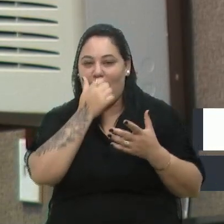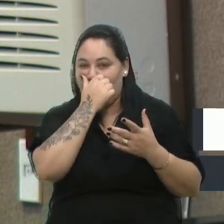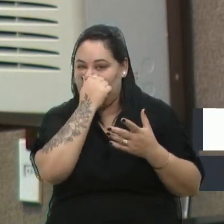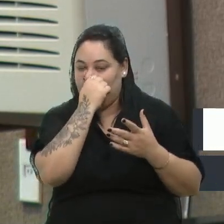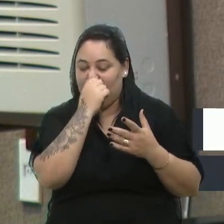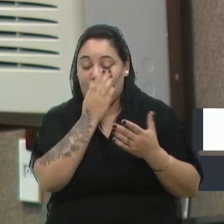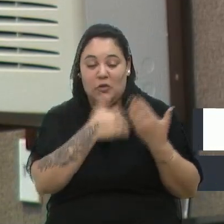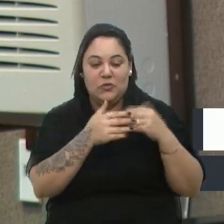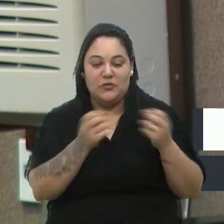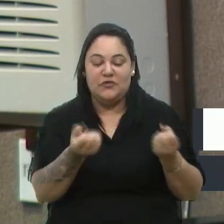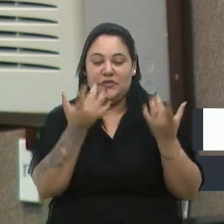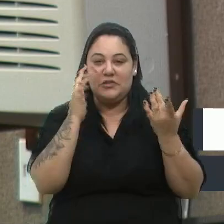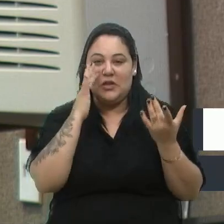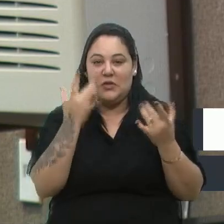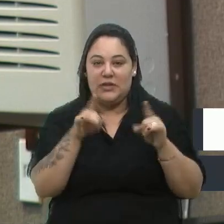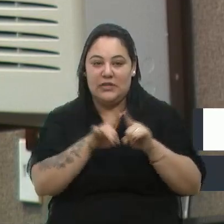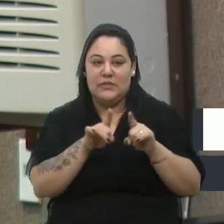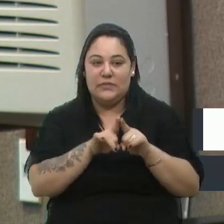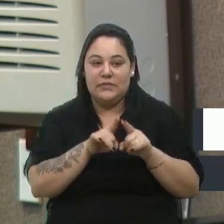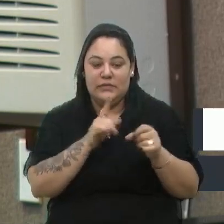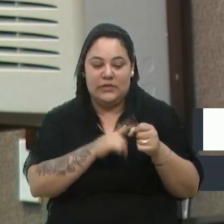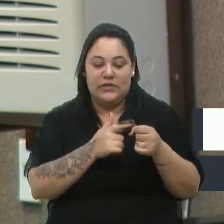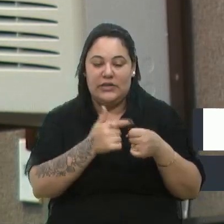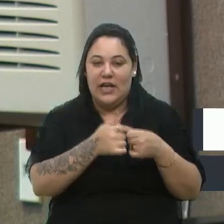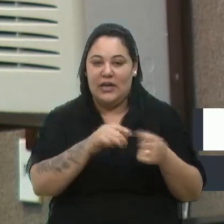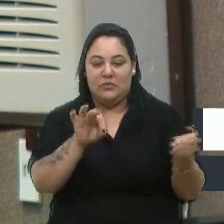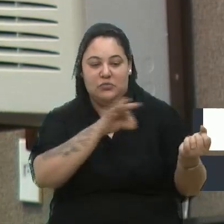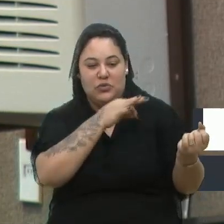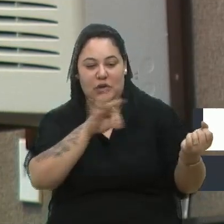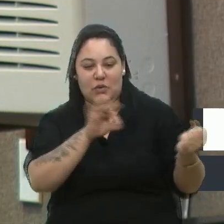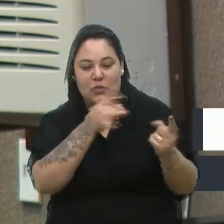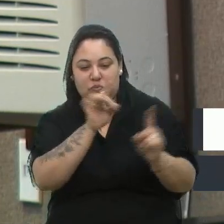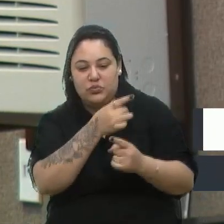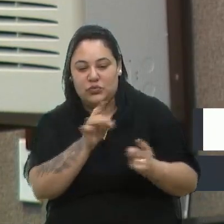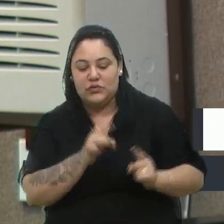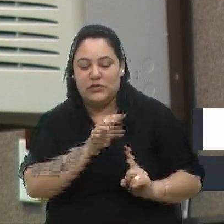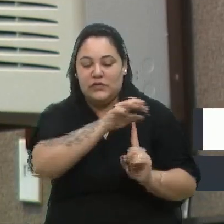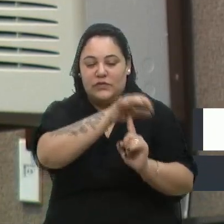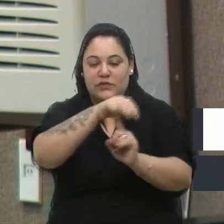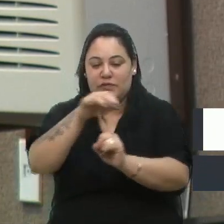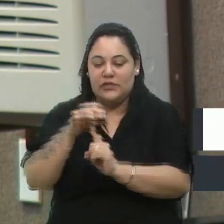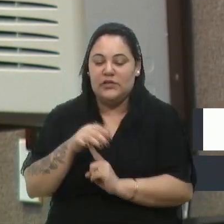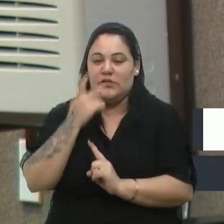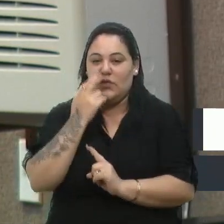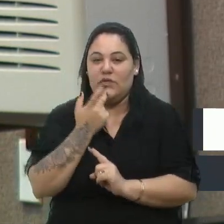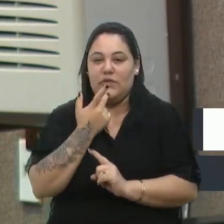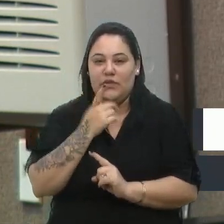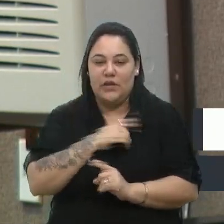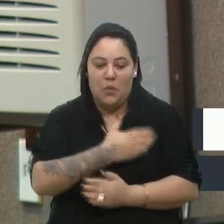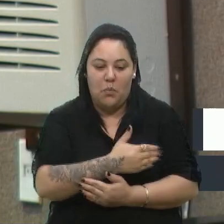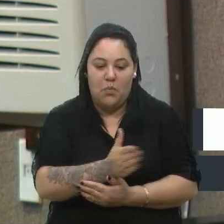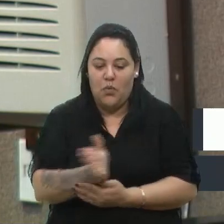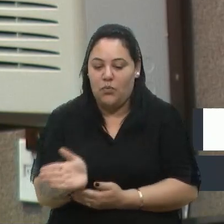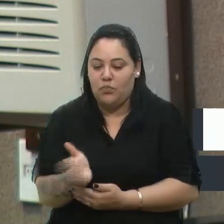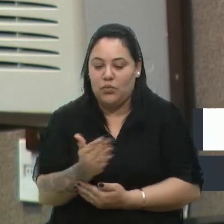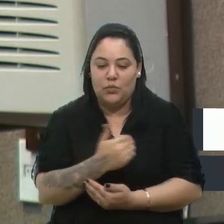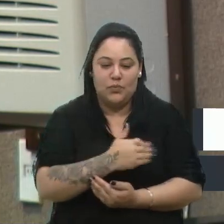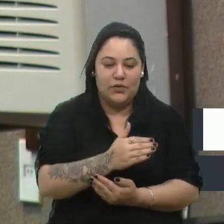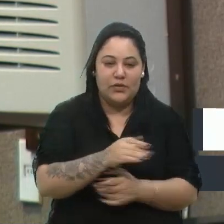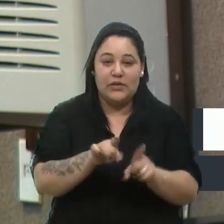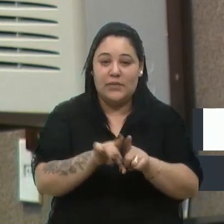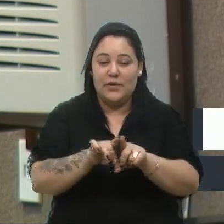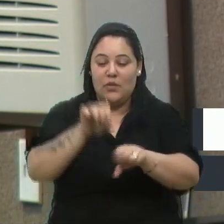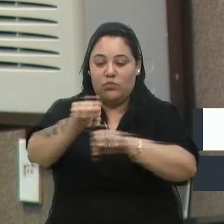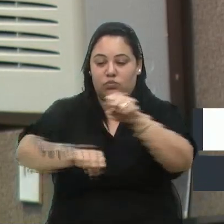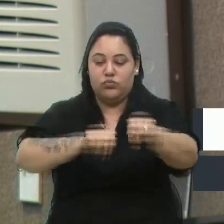eventos que aconteceram também na cidade, né? Orquestra, feiras, como falou ali, o tênis de mesa, o pedal que tá vindo